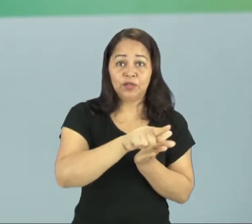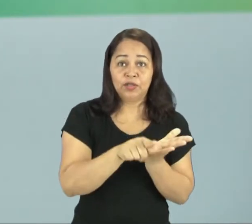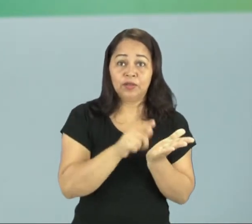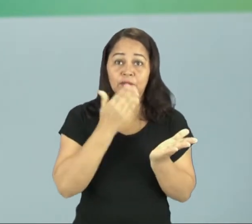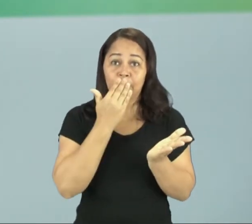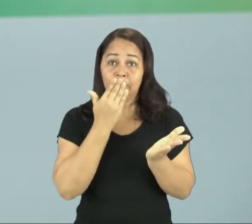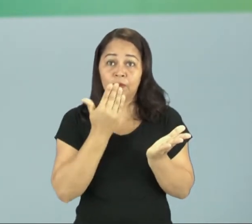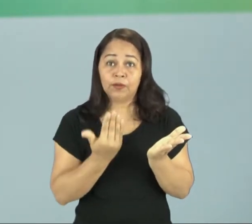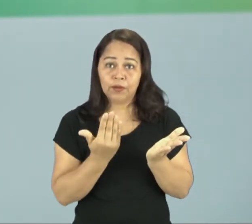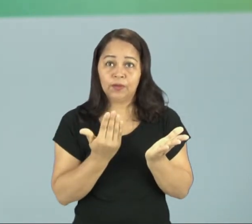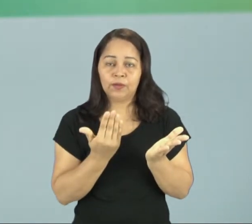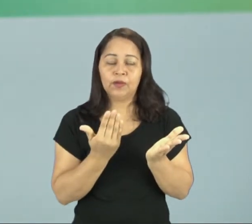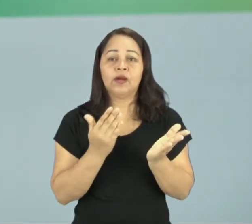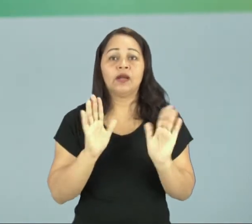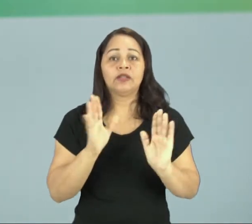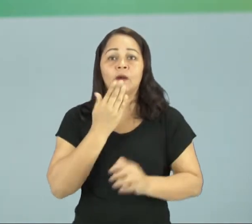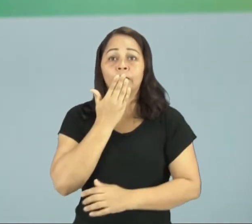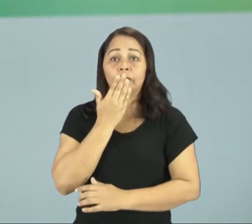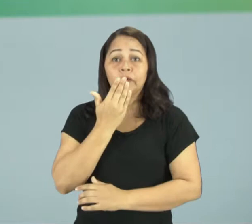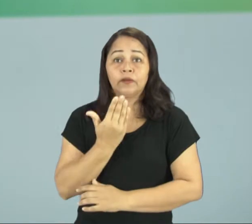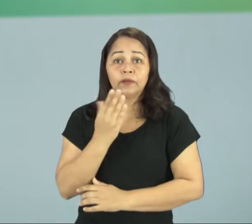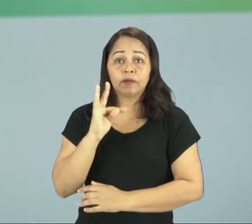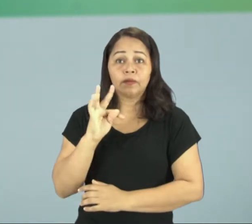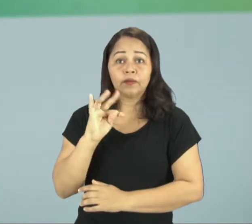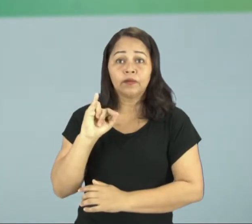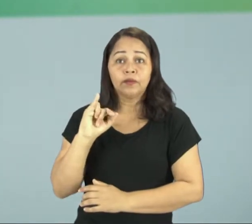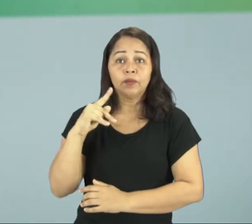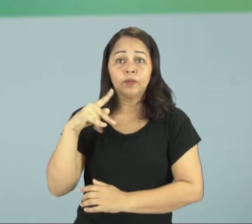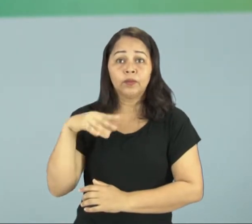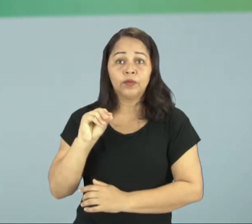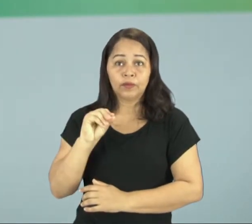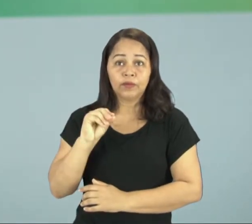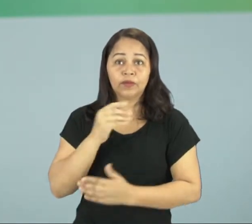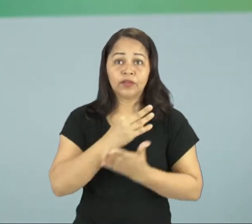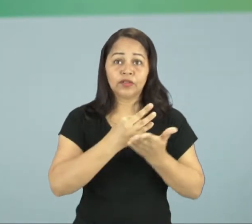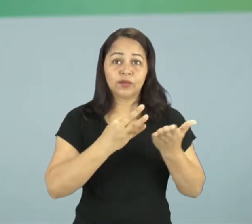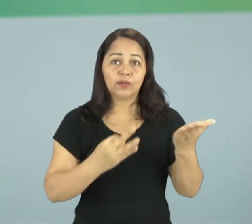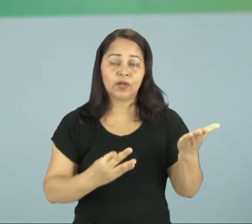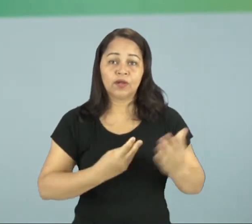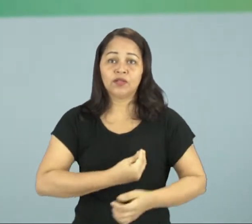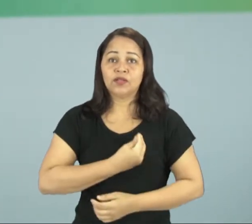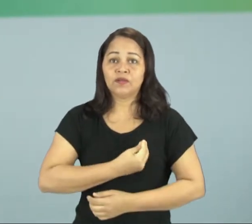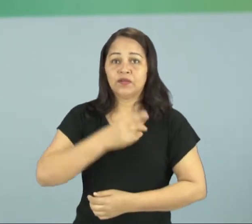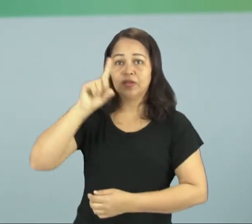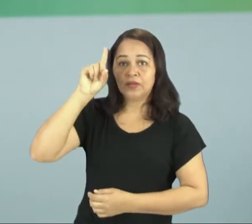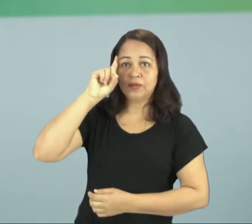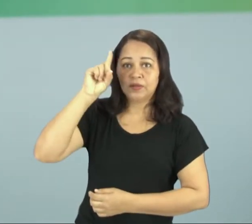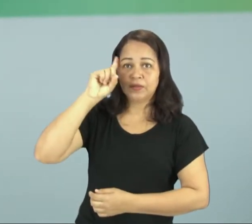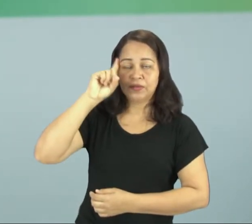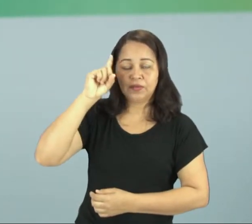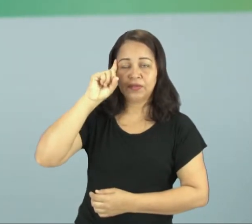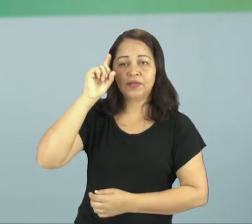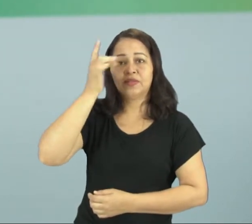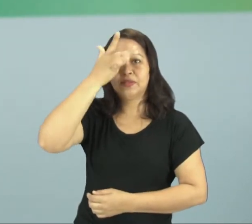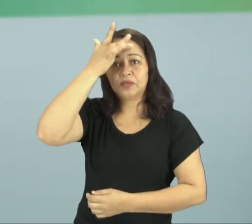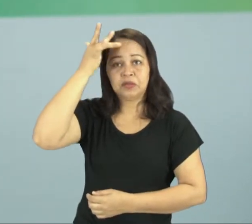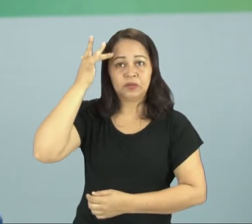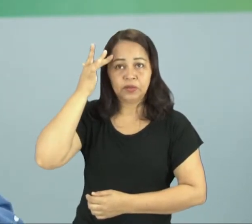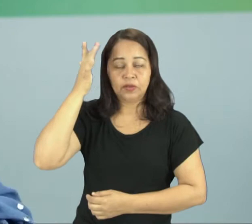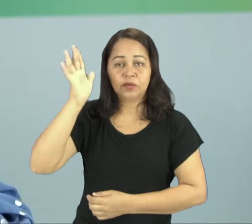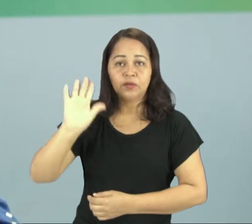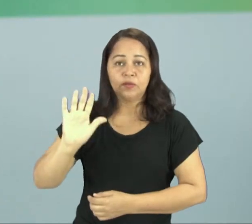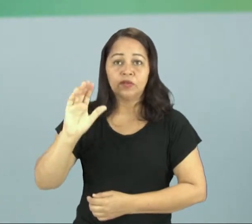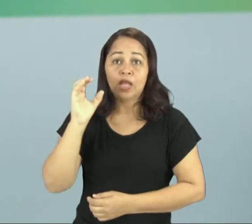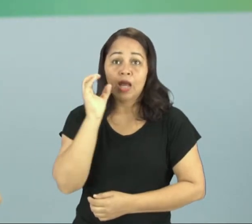crônica é um tipo textual que aborda fatos cotidianos. É uma narração breve, né? E que